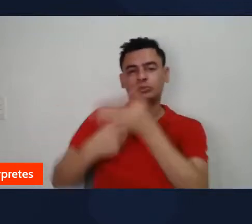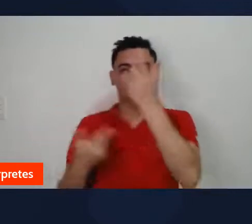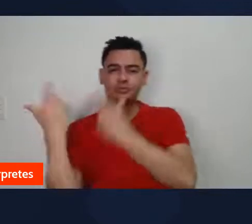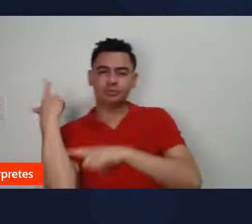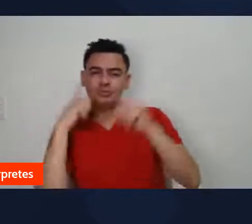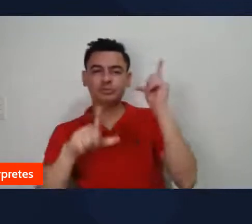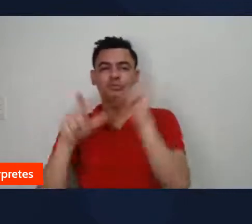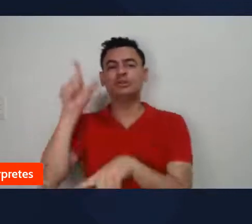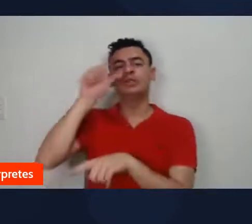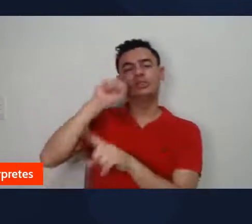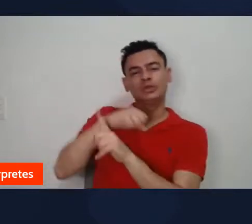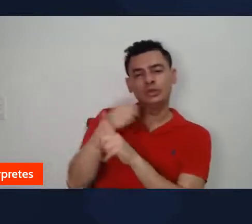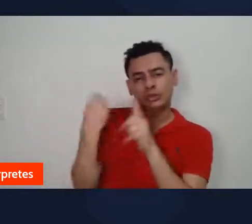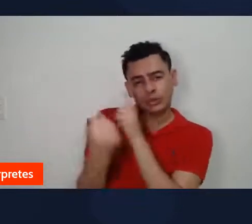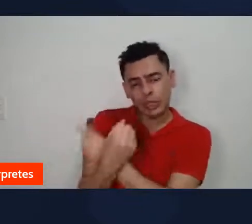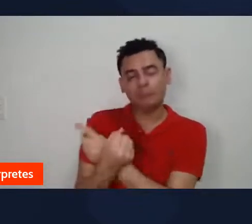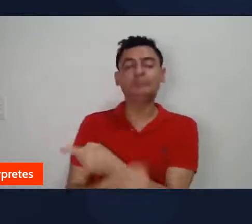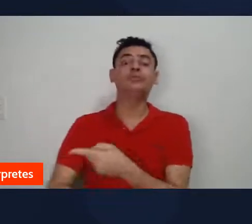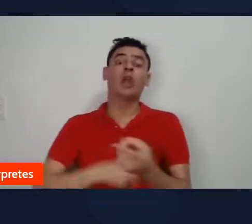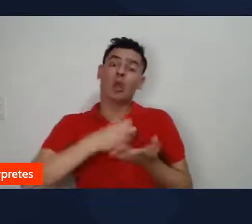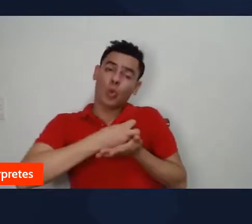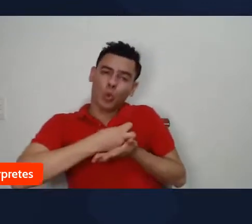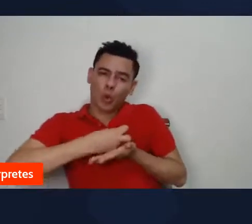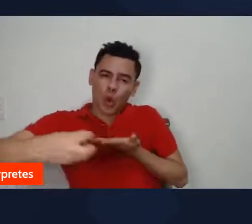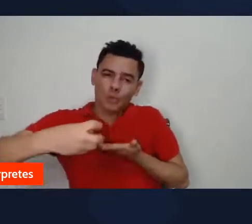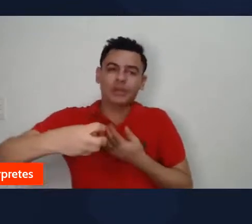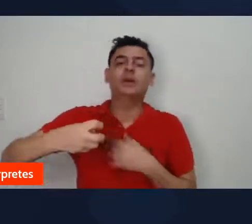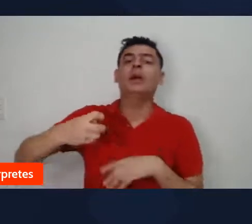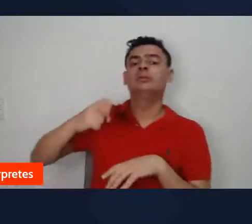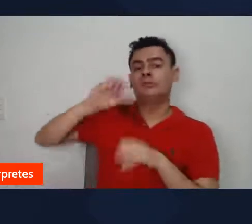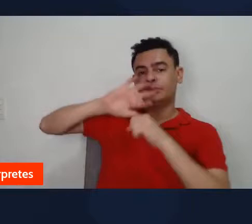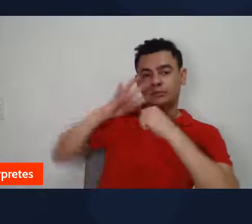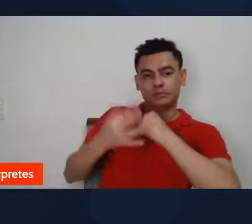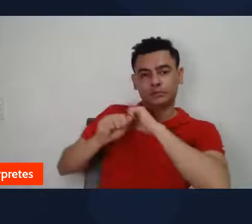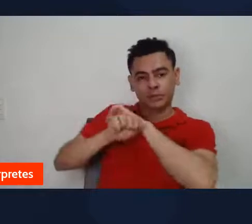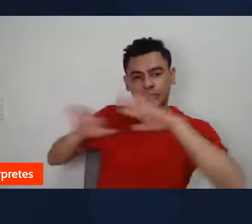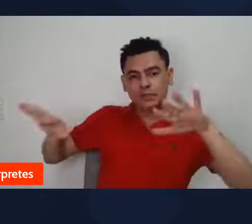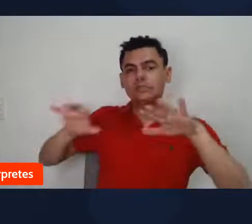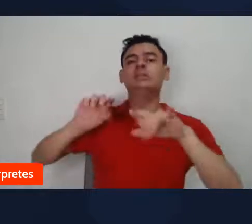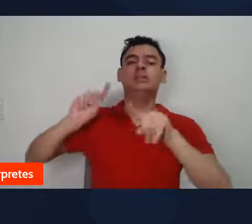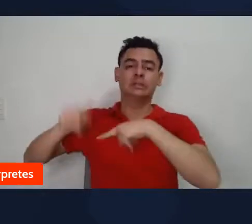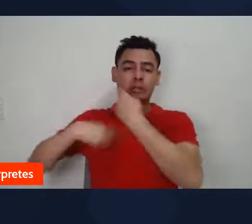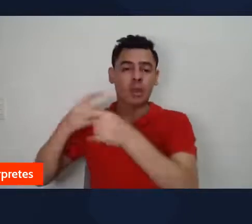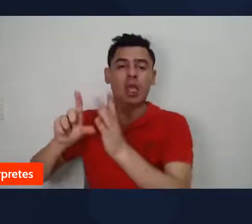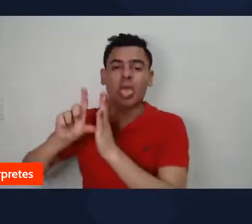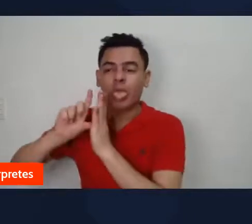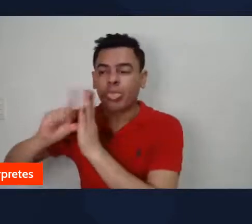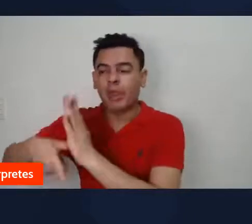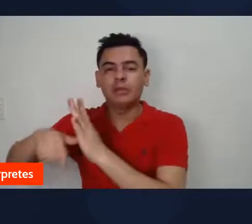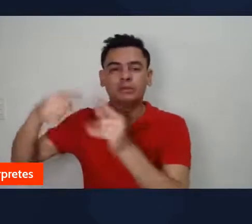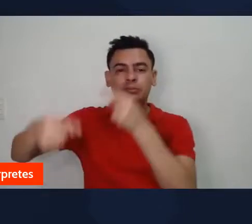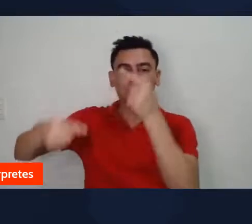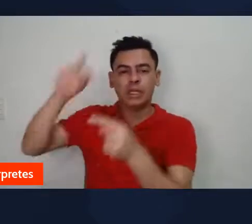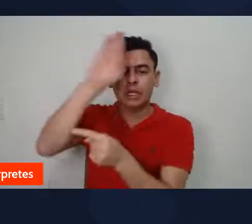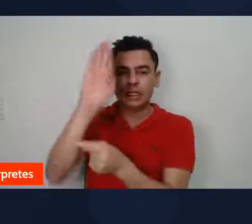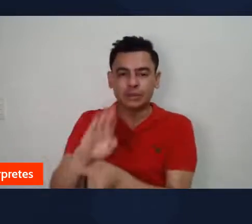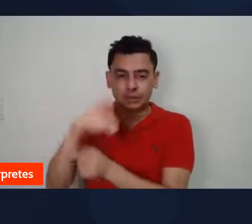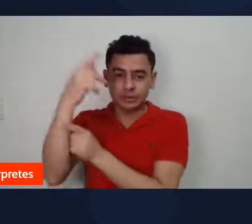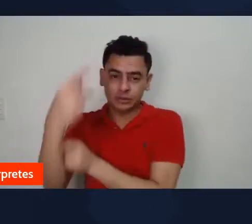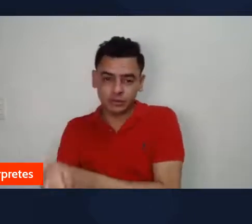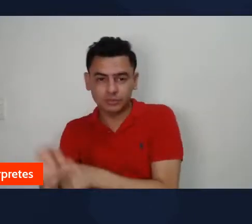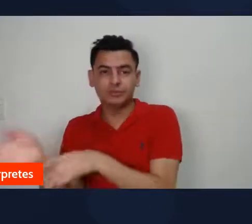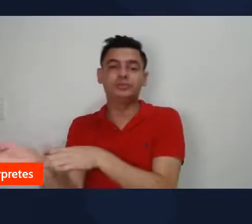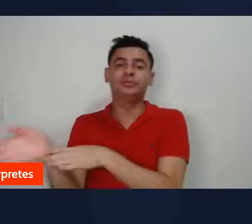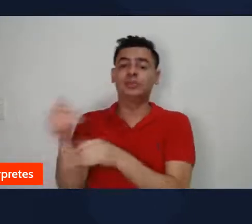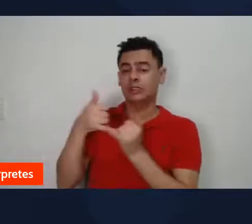políticas em xeque, o golpe, a pandemia e os retrocessos na agenda brasileira. Esse eixo que está sob a